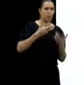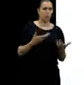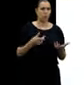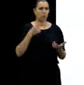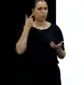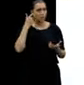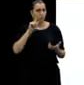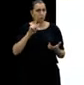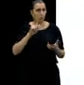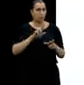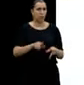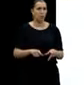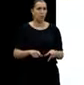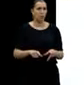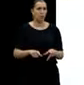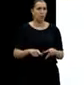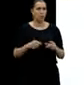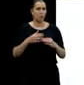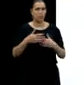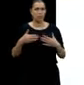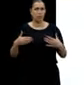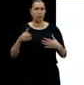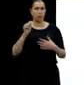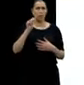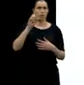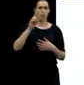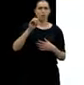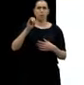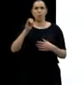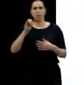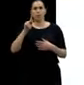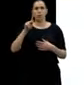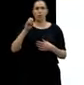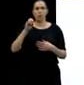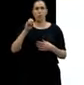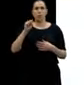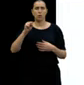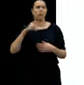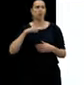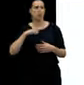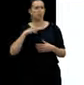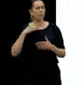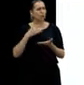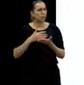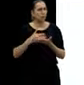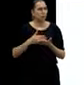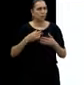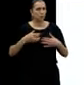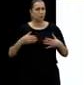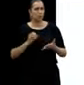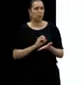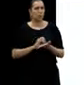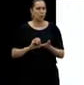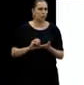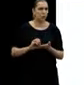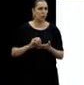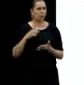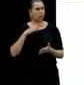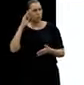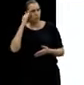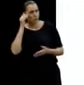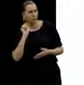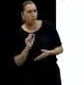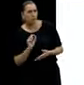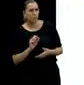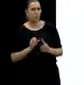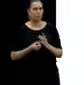ela consegue se diferenciar em tecido adiposo, por mais que ela tenha vindo de um tecido adiposo, eu tenho que entender se ela